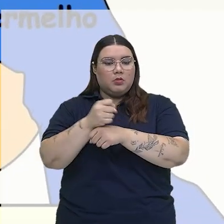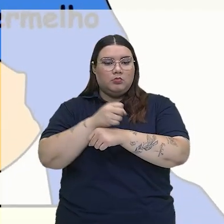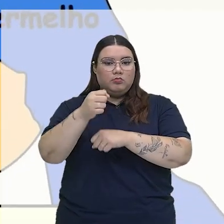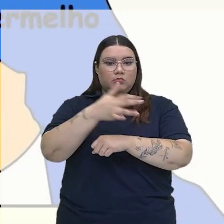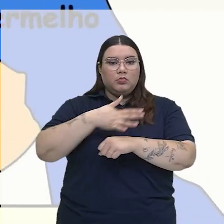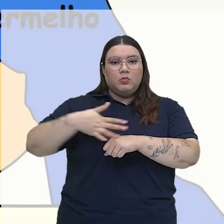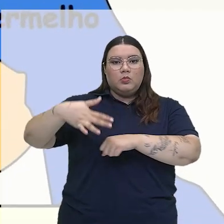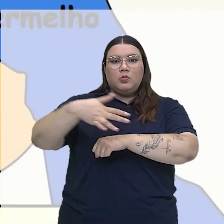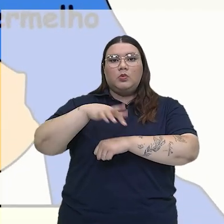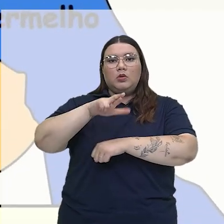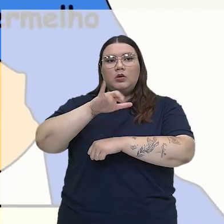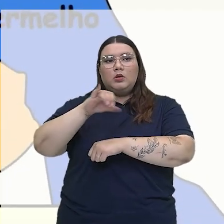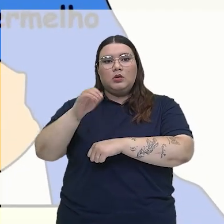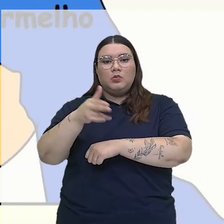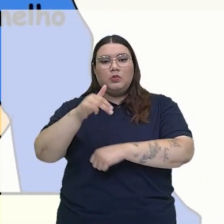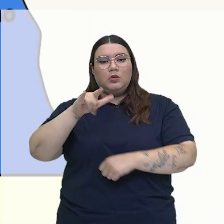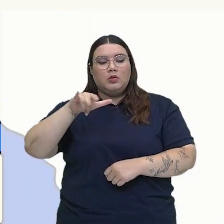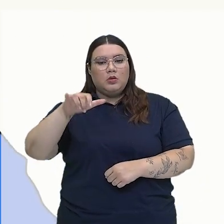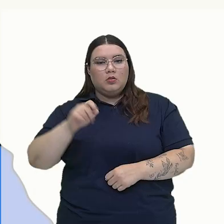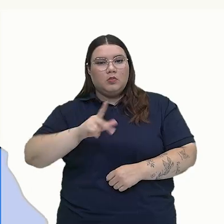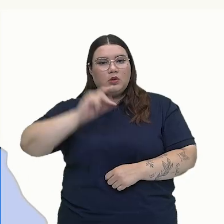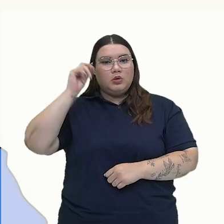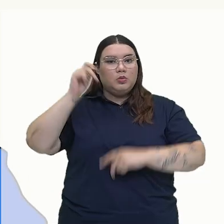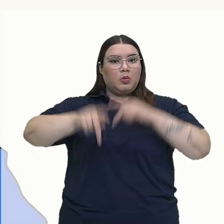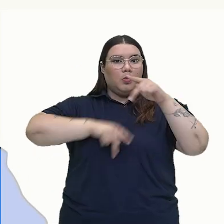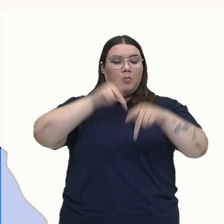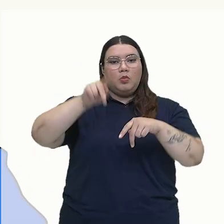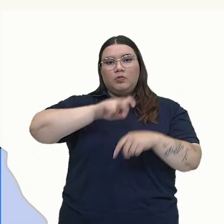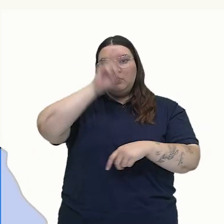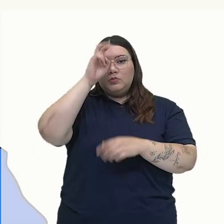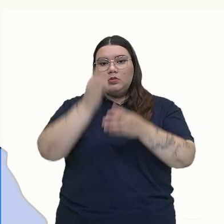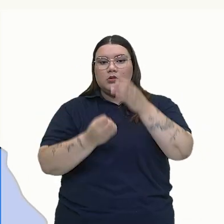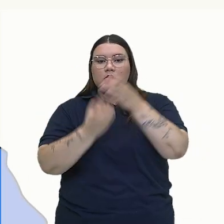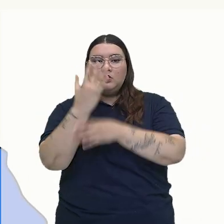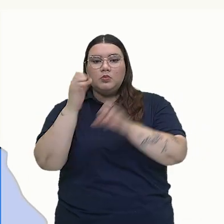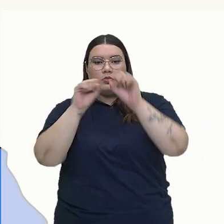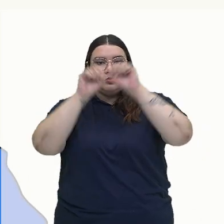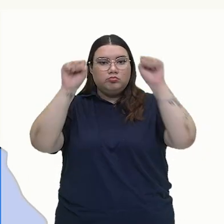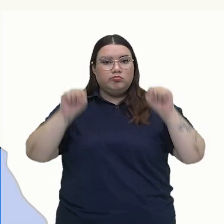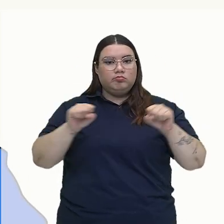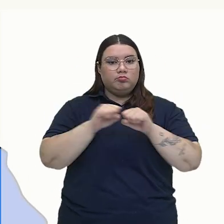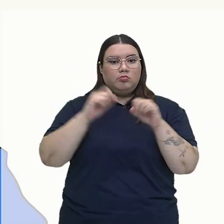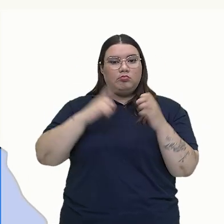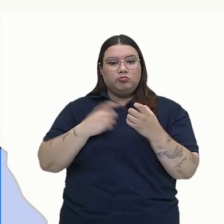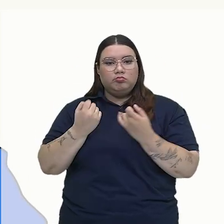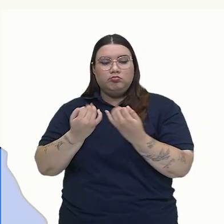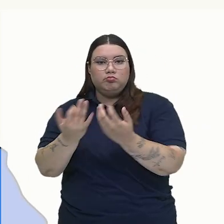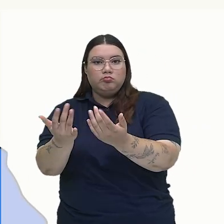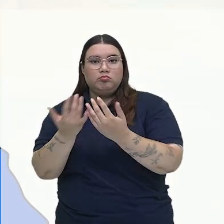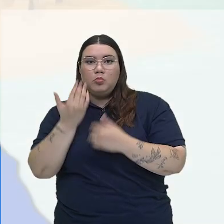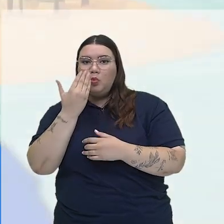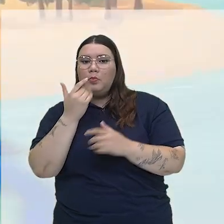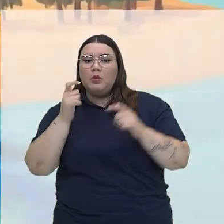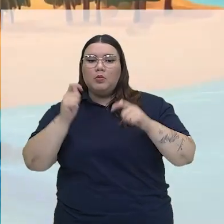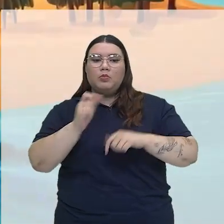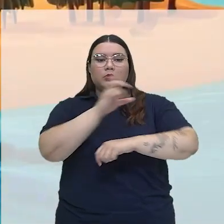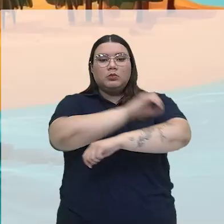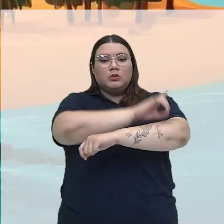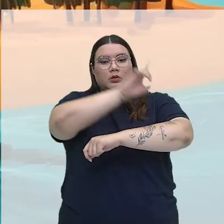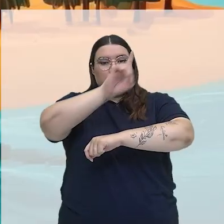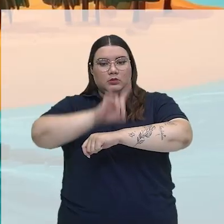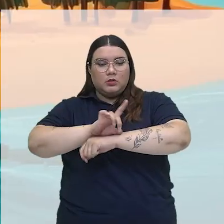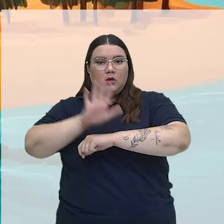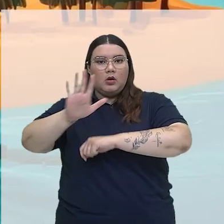rio Nilo, os antigos egípcios desenvolveram um sistema engenhoso para cultivar alimentos no deserto. O